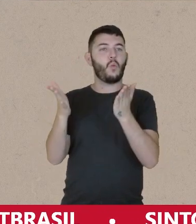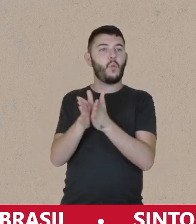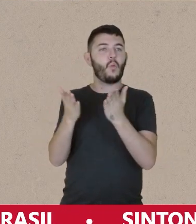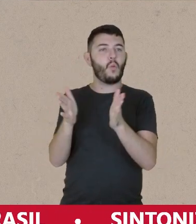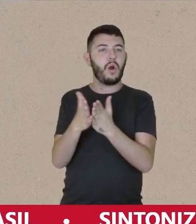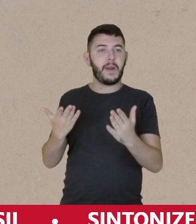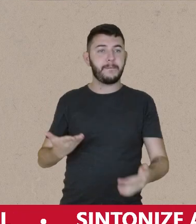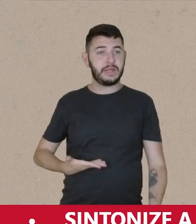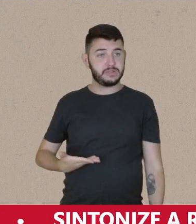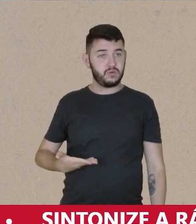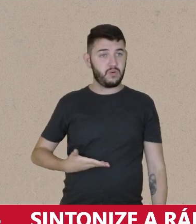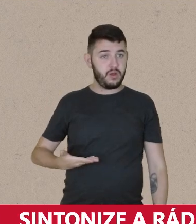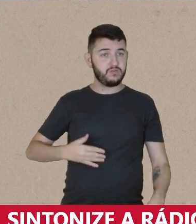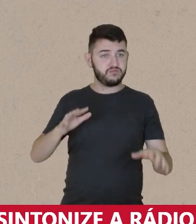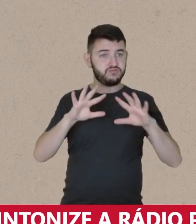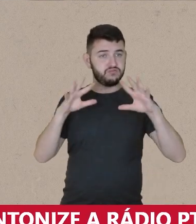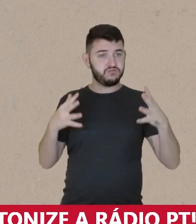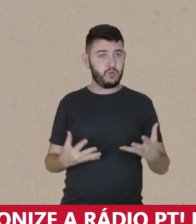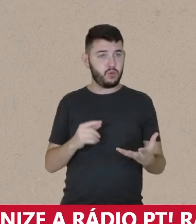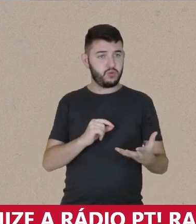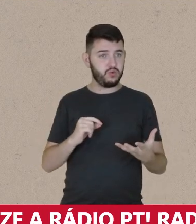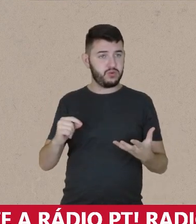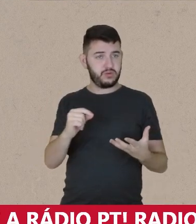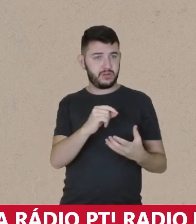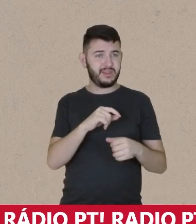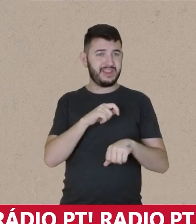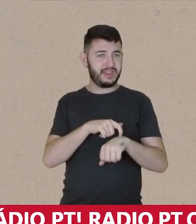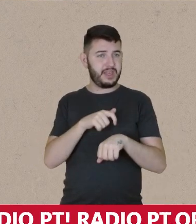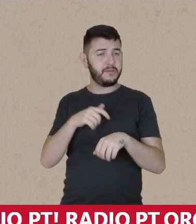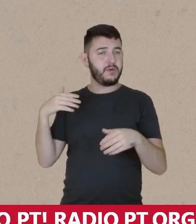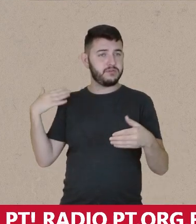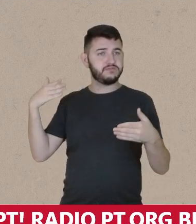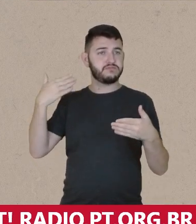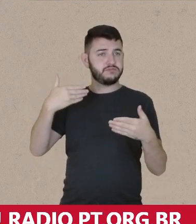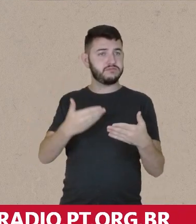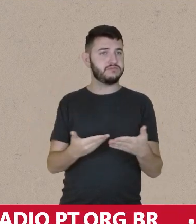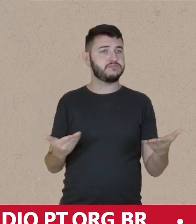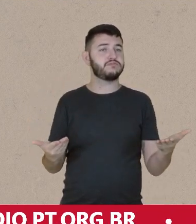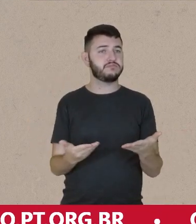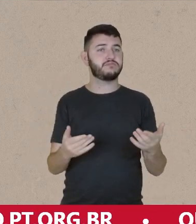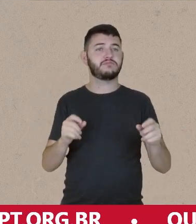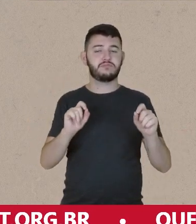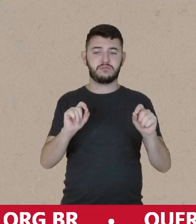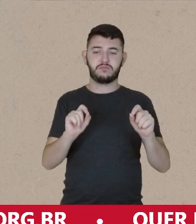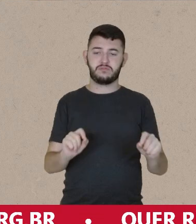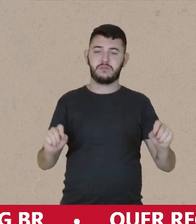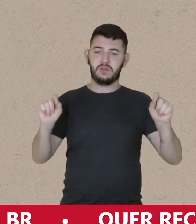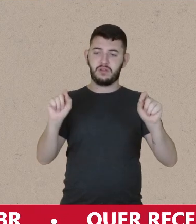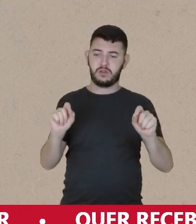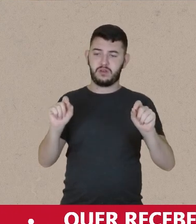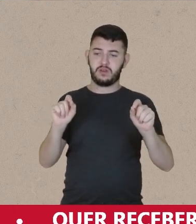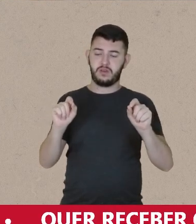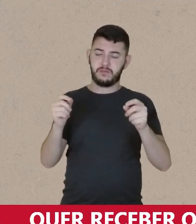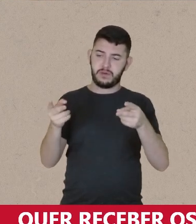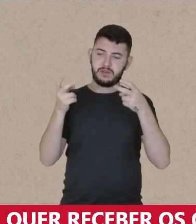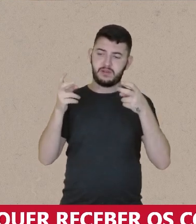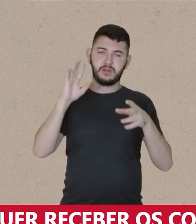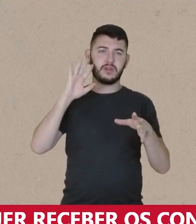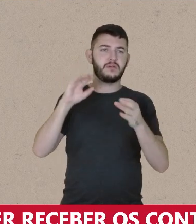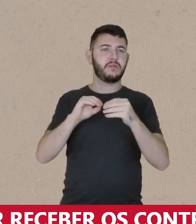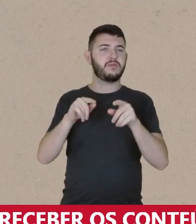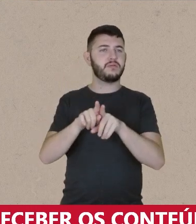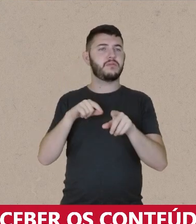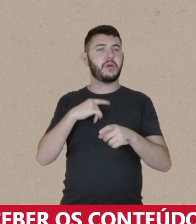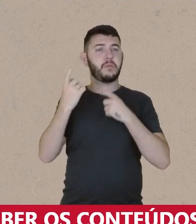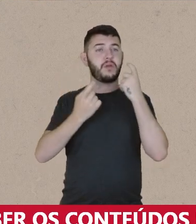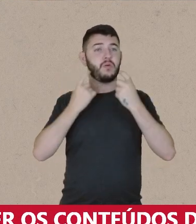no mundo há algum tempo, não tanto tempo, mas começou-se a notar e a se